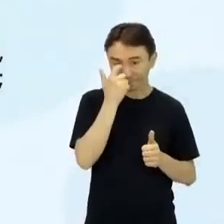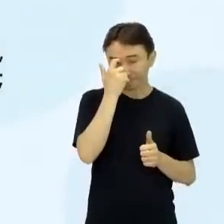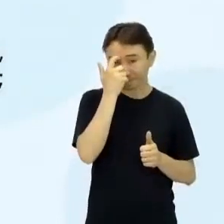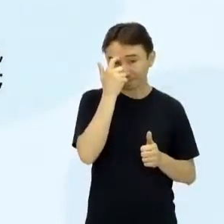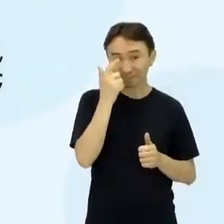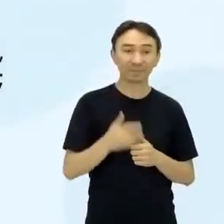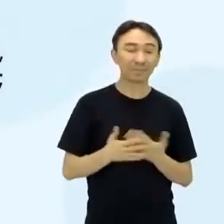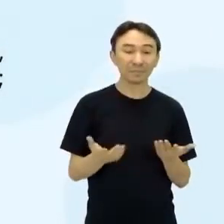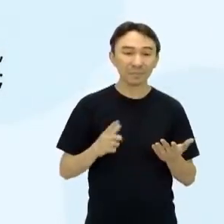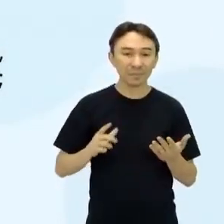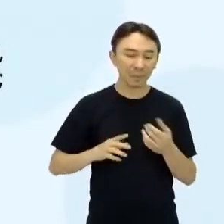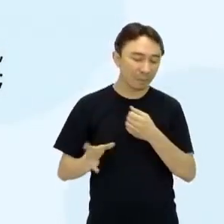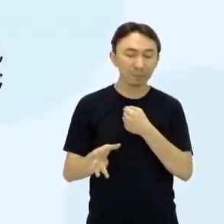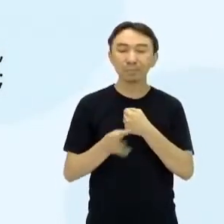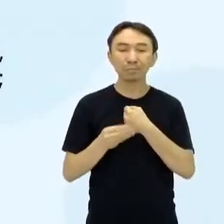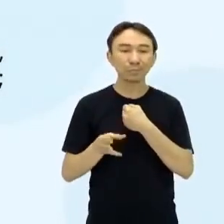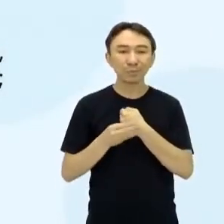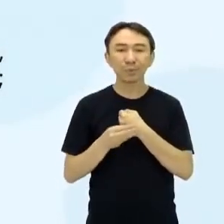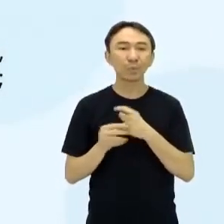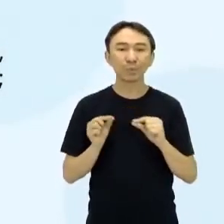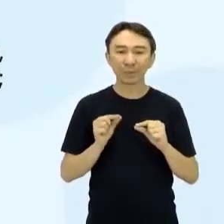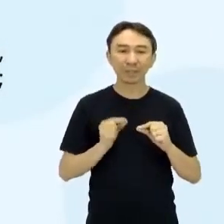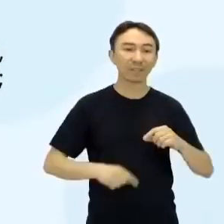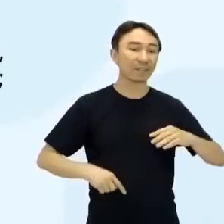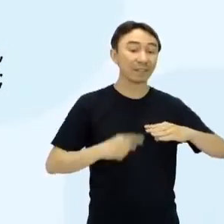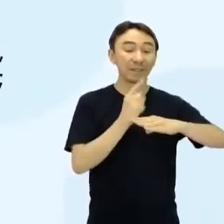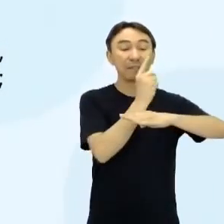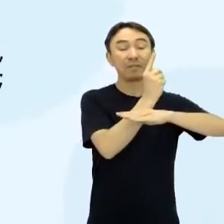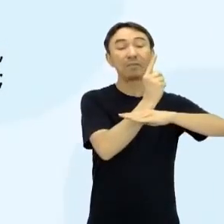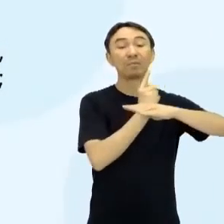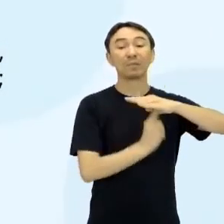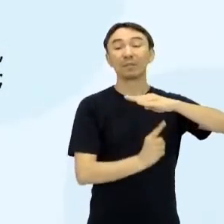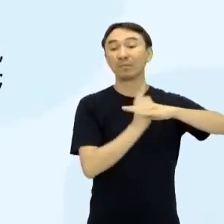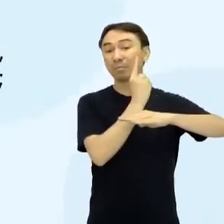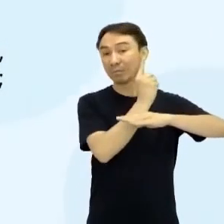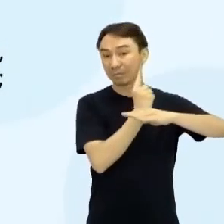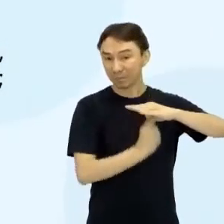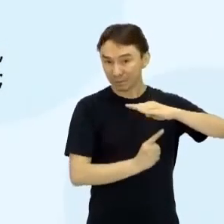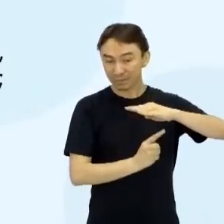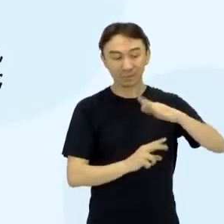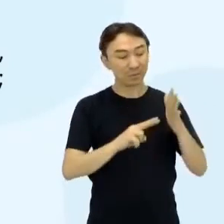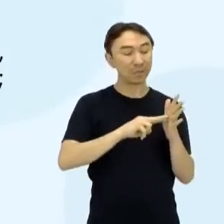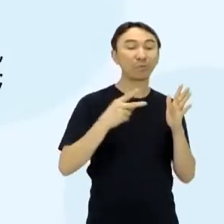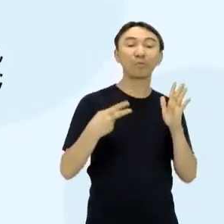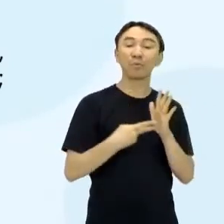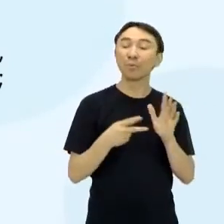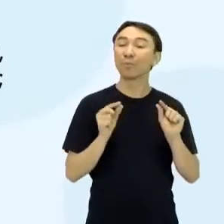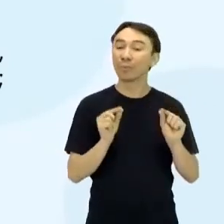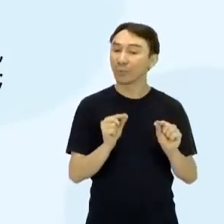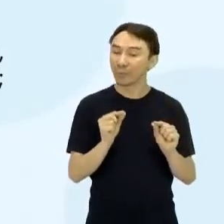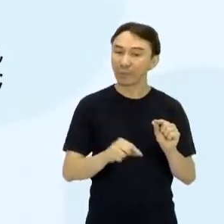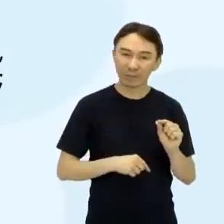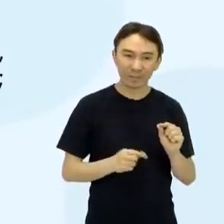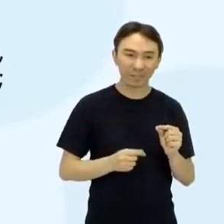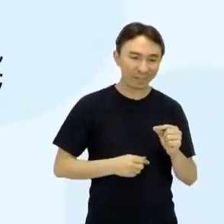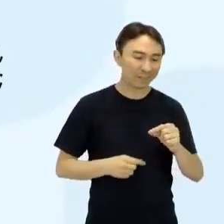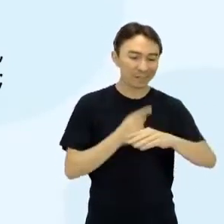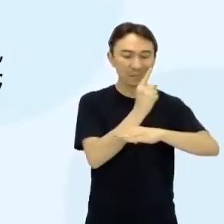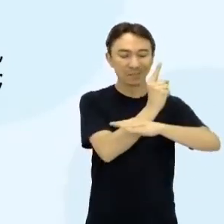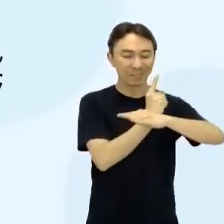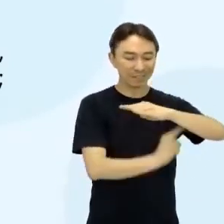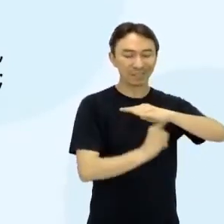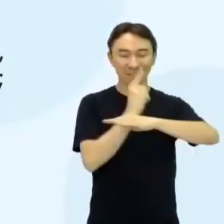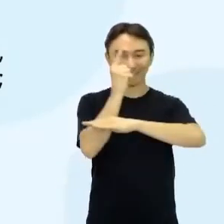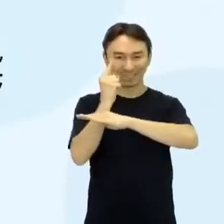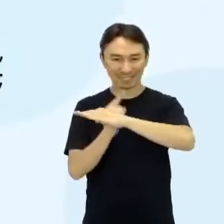os significados, né, como parte do todo, o quociente, a equivalência, a comparação. Lembra do J. Caré, né? Lembra?